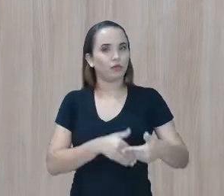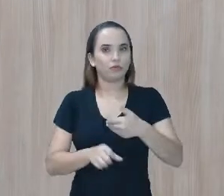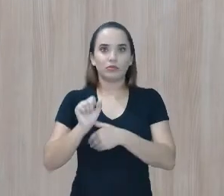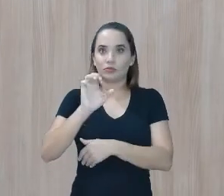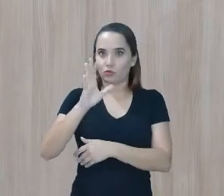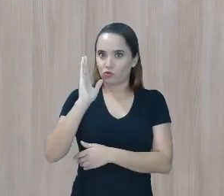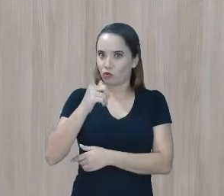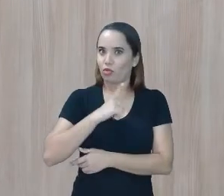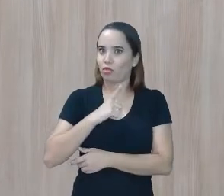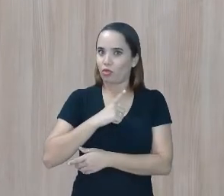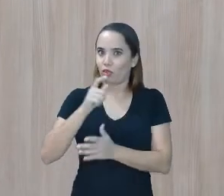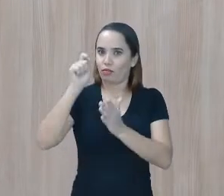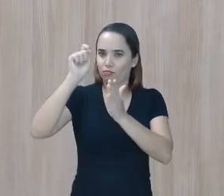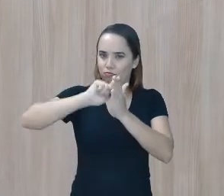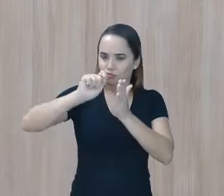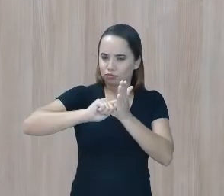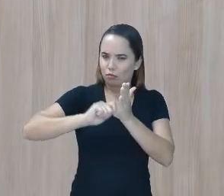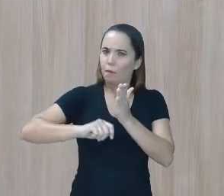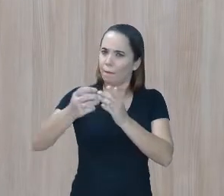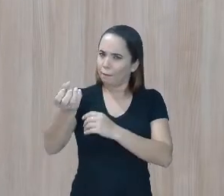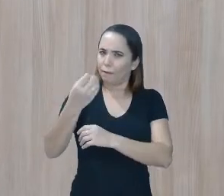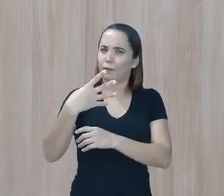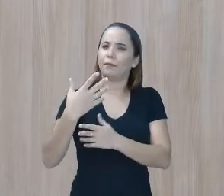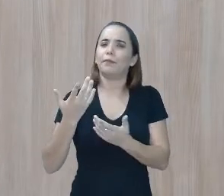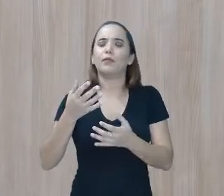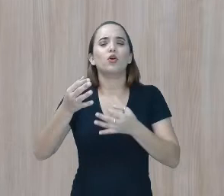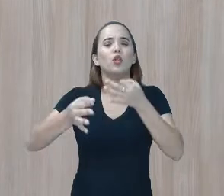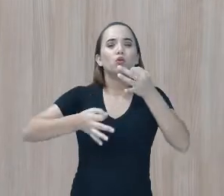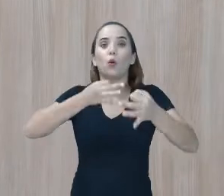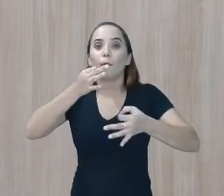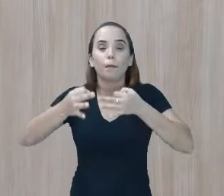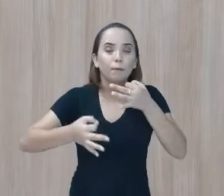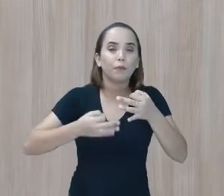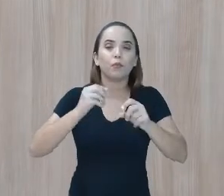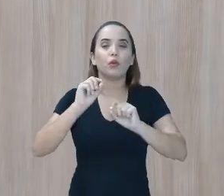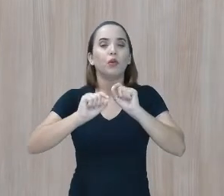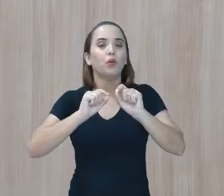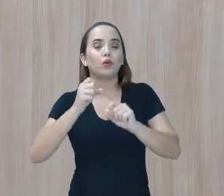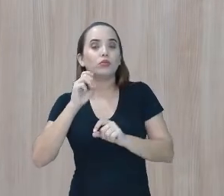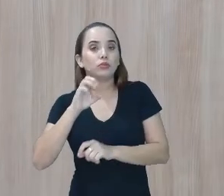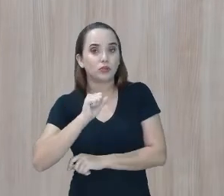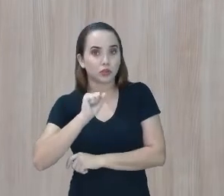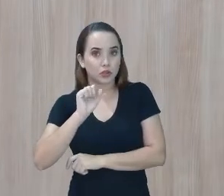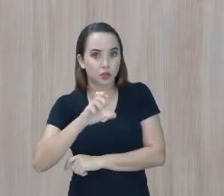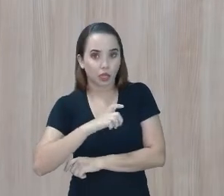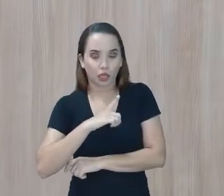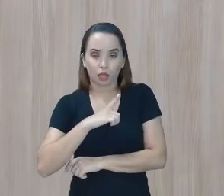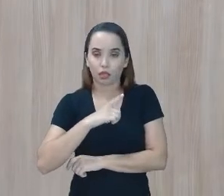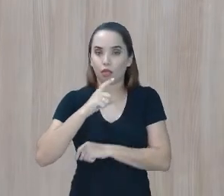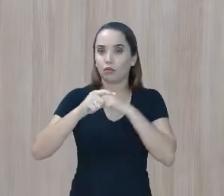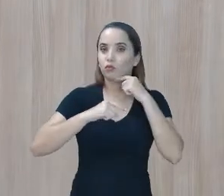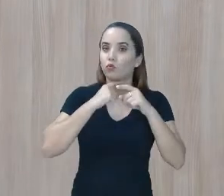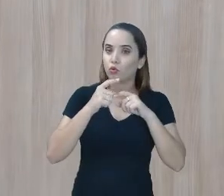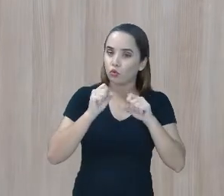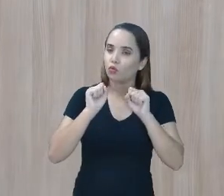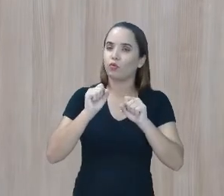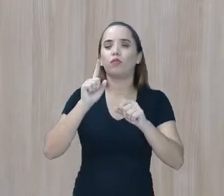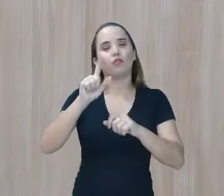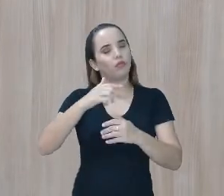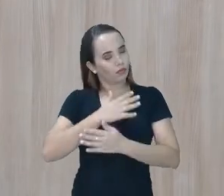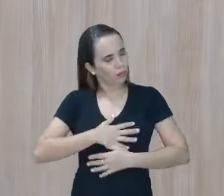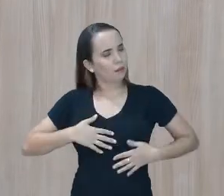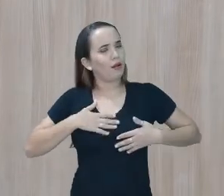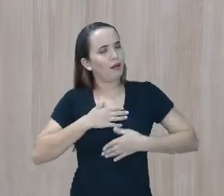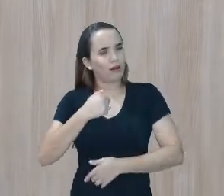já está com o aplicativo, escreve para a gente aí o que você está achando da aula, se você está com alguma dúvida, que vai ser um prazer te responder, tá